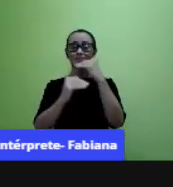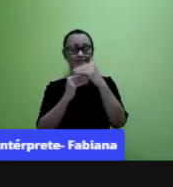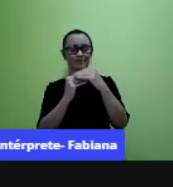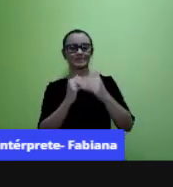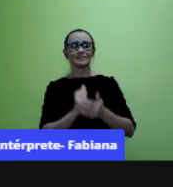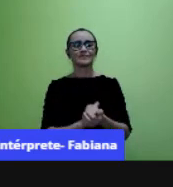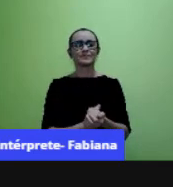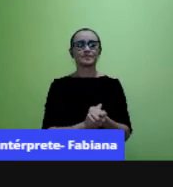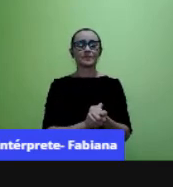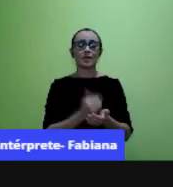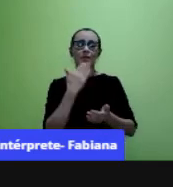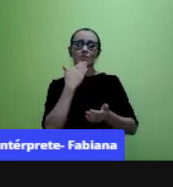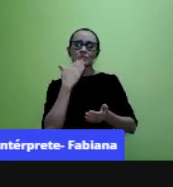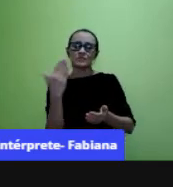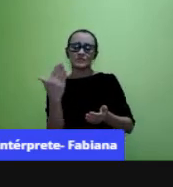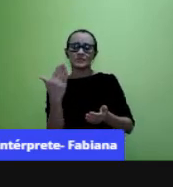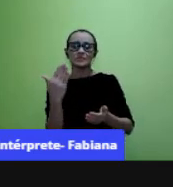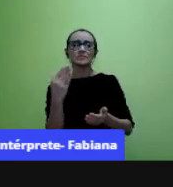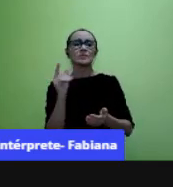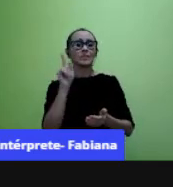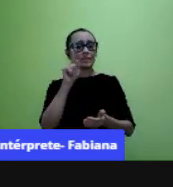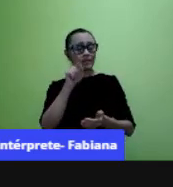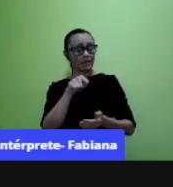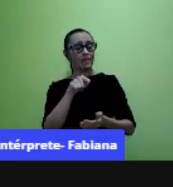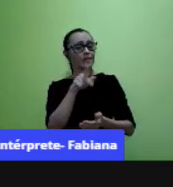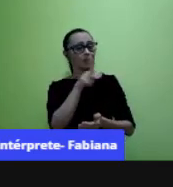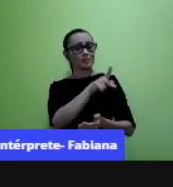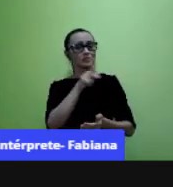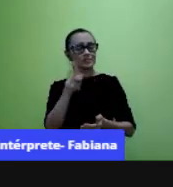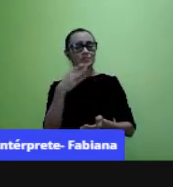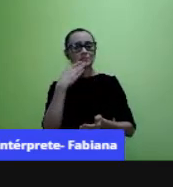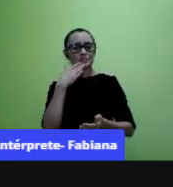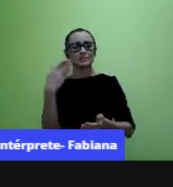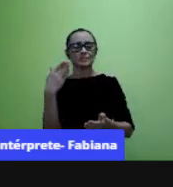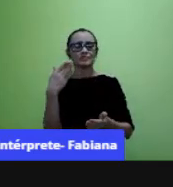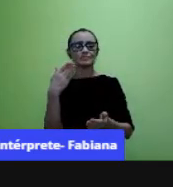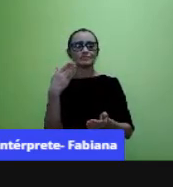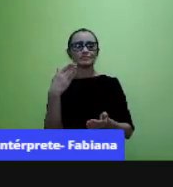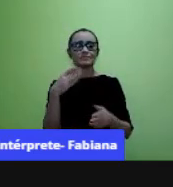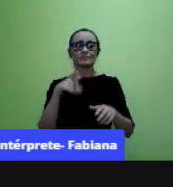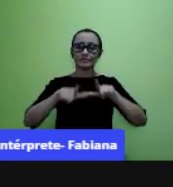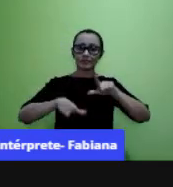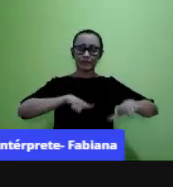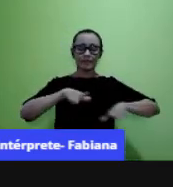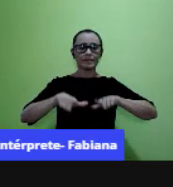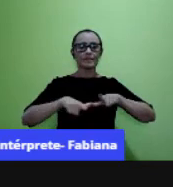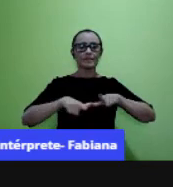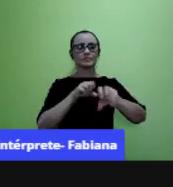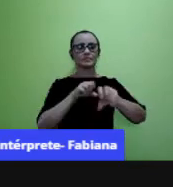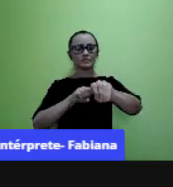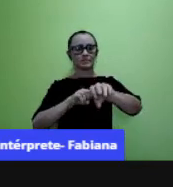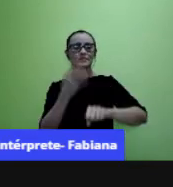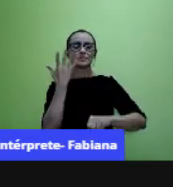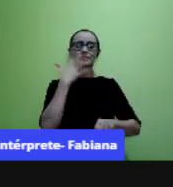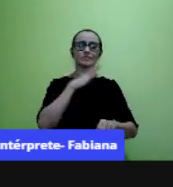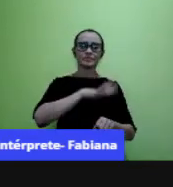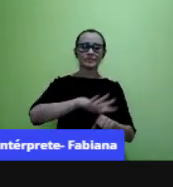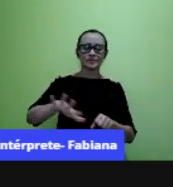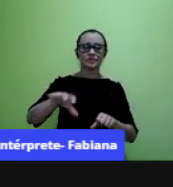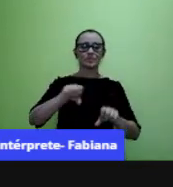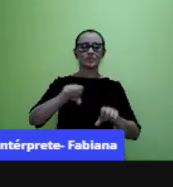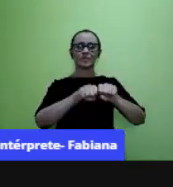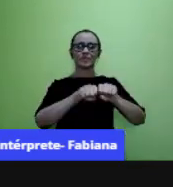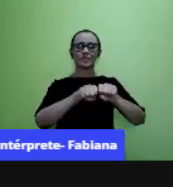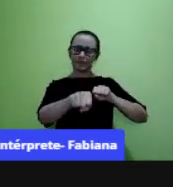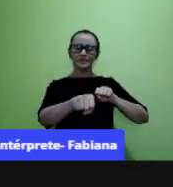foi feita pelos professores que atuam na educação infantil. Uma formação,